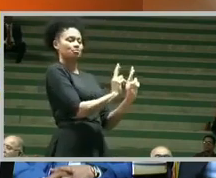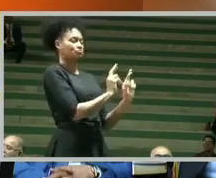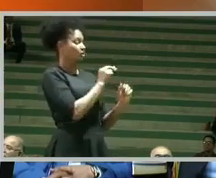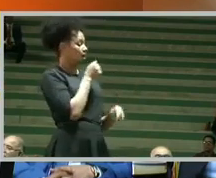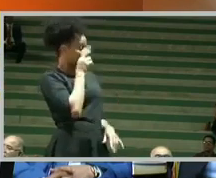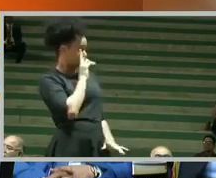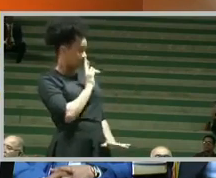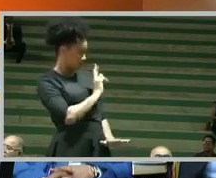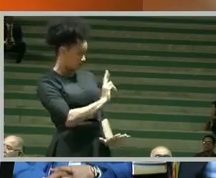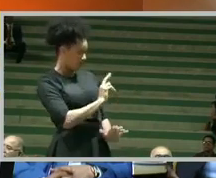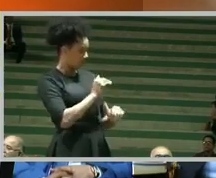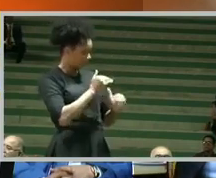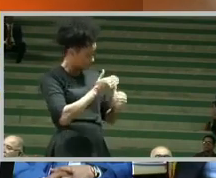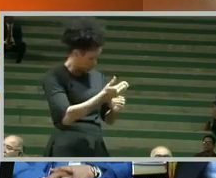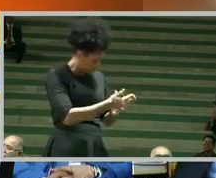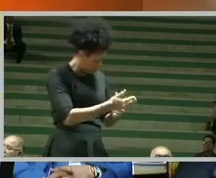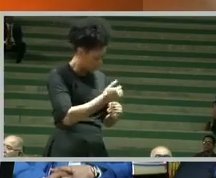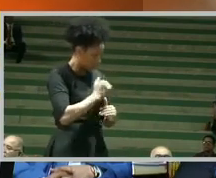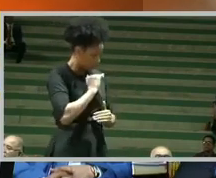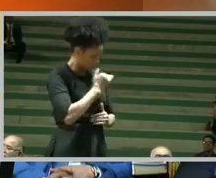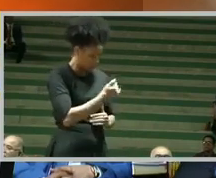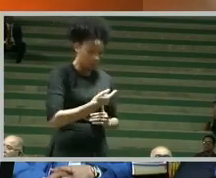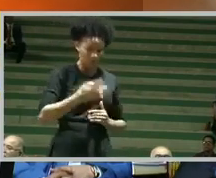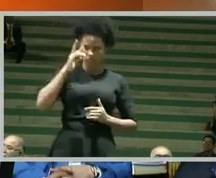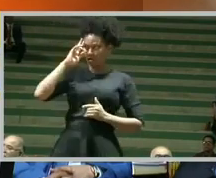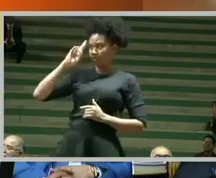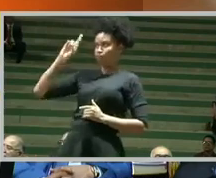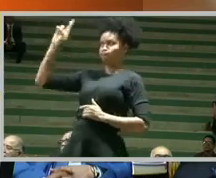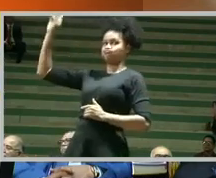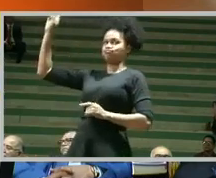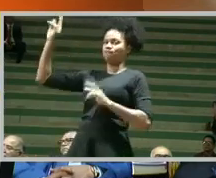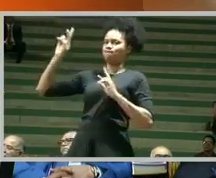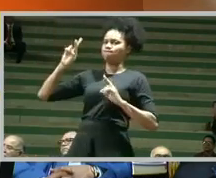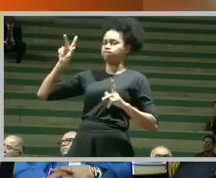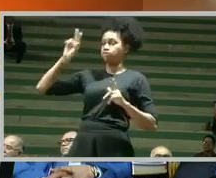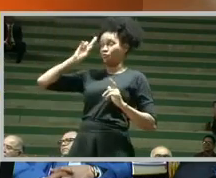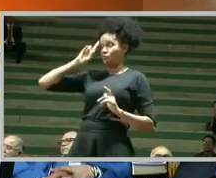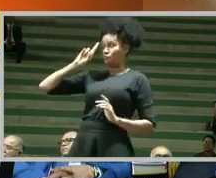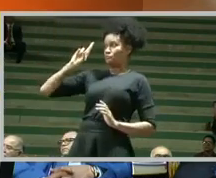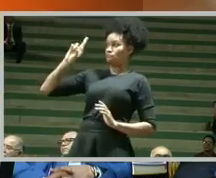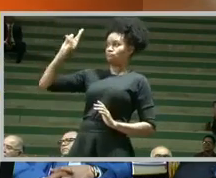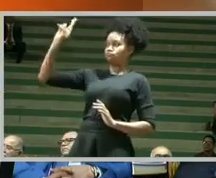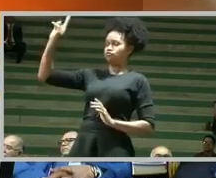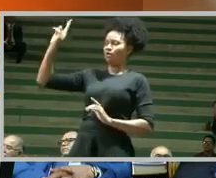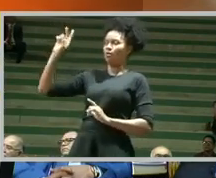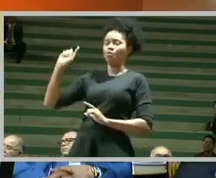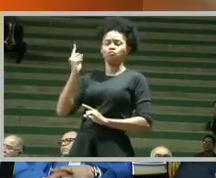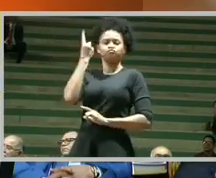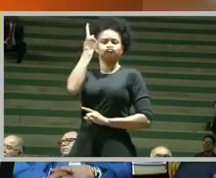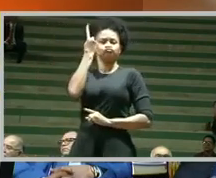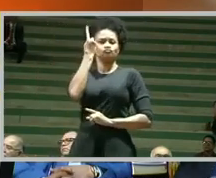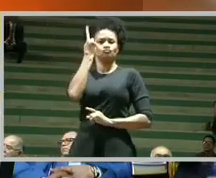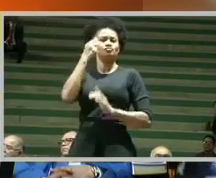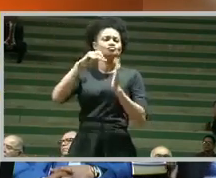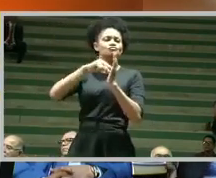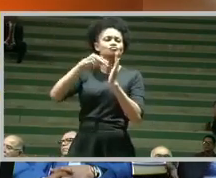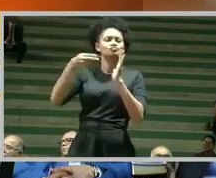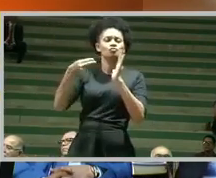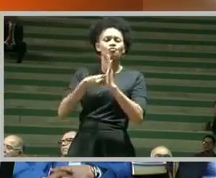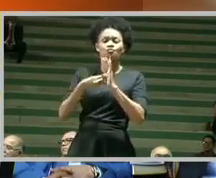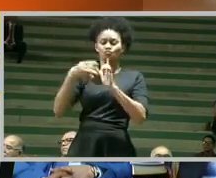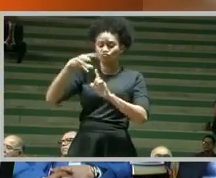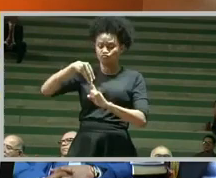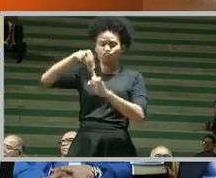eu. Agora, esse Senhor aqui, não. Esse Senhor aqui é único. Porque quer dizer